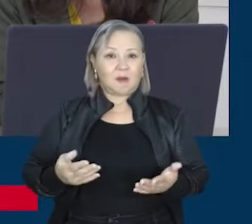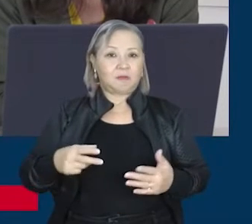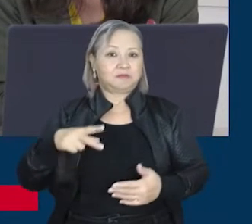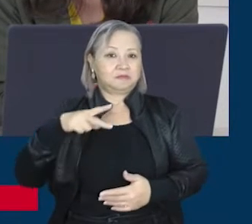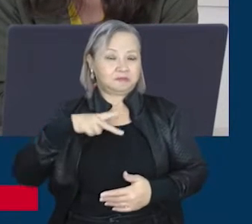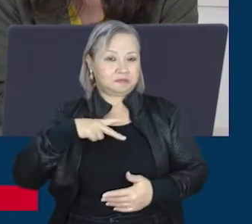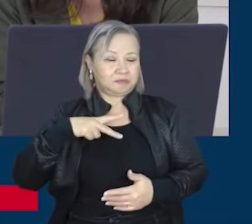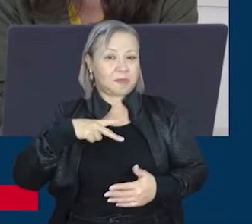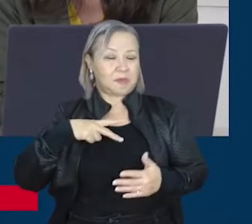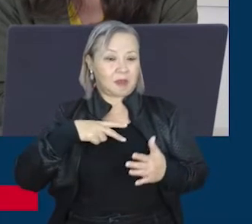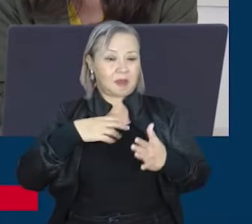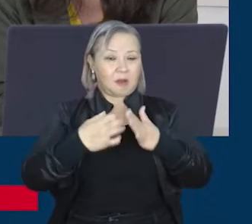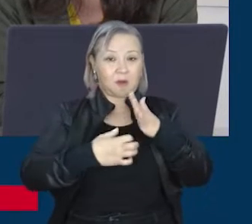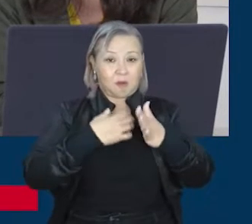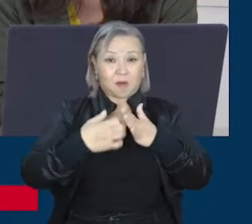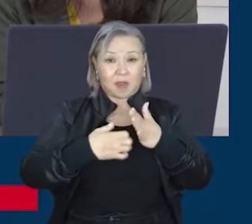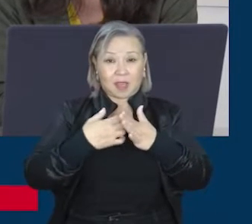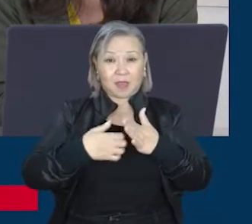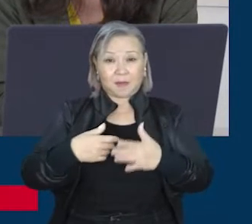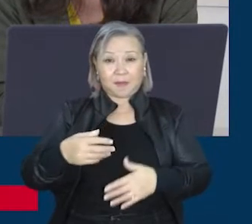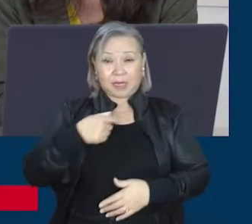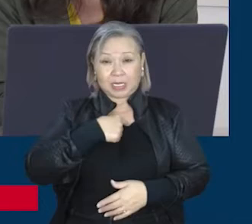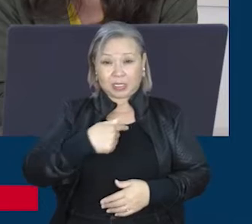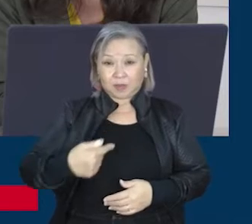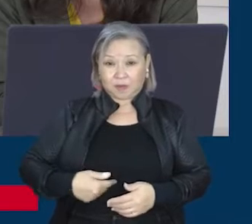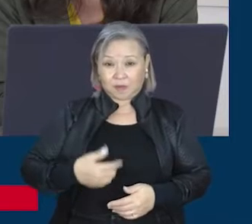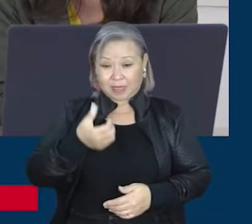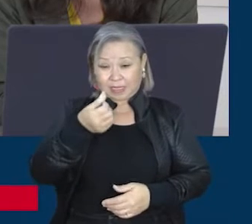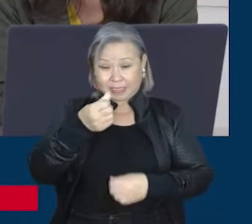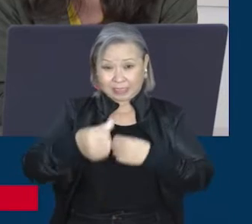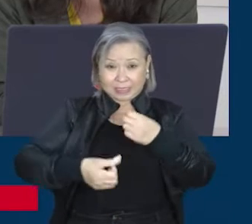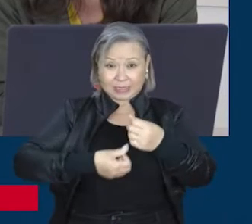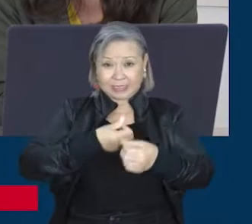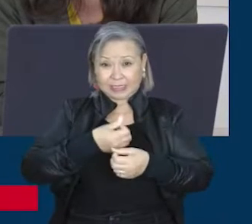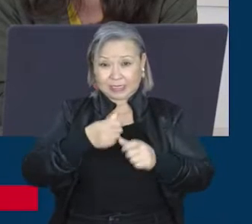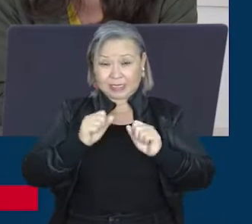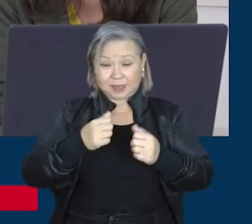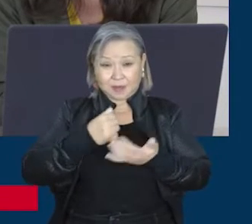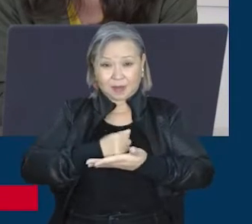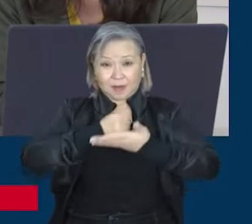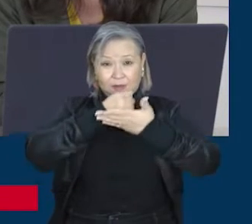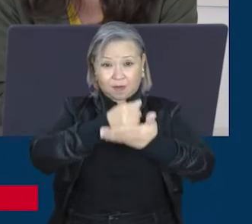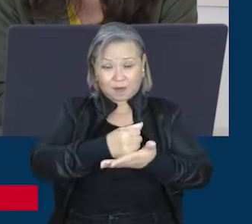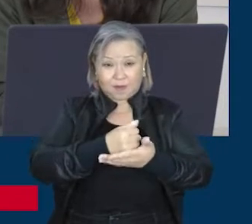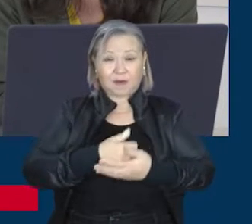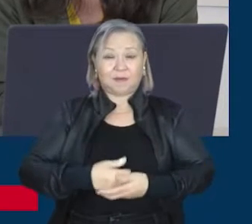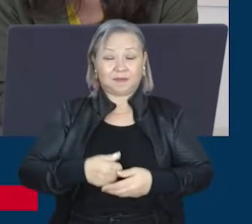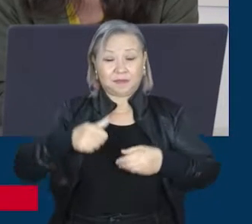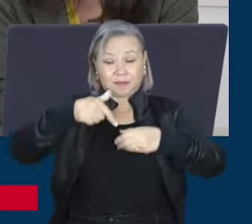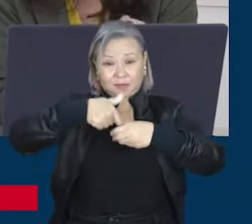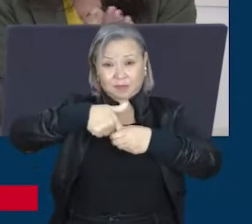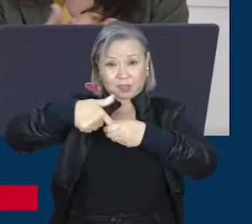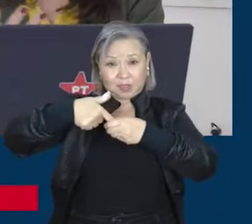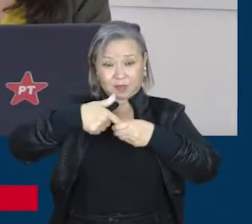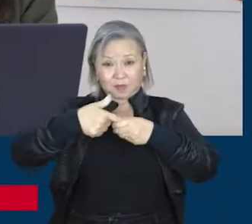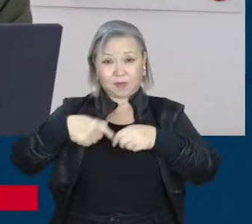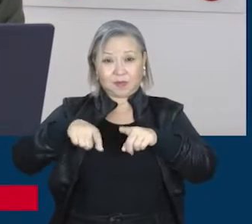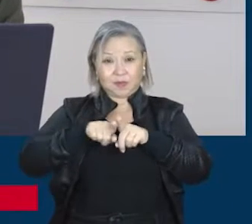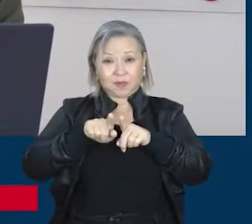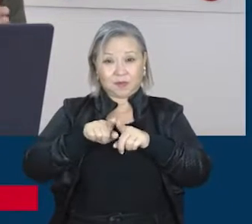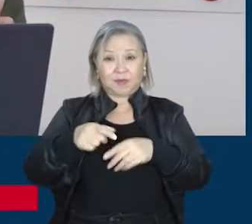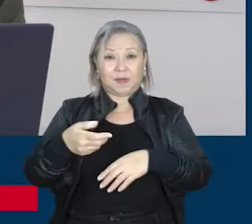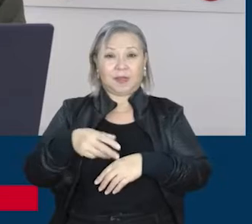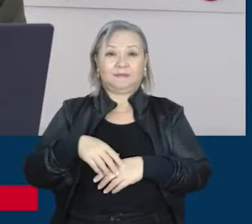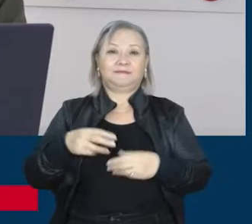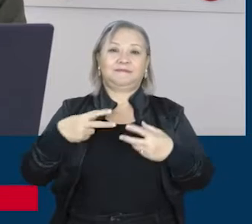empresa estatal, por 6 meses de subsídio, combustível fóssil, e nós vamos falar sobre isso daqui a pouco. Vamos sim, a